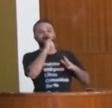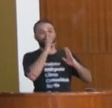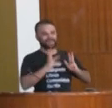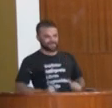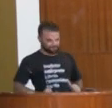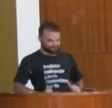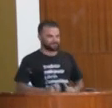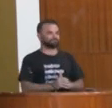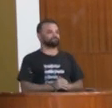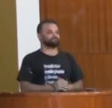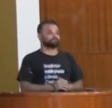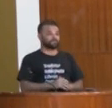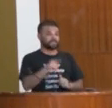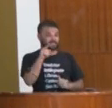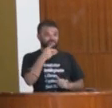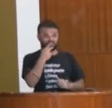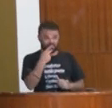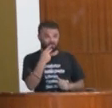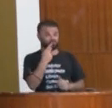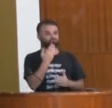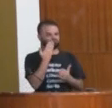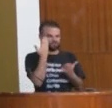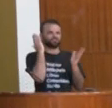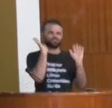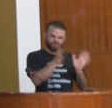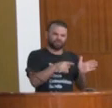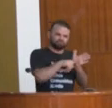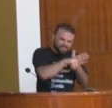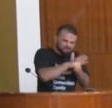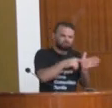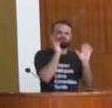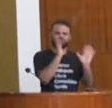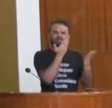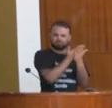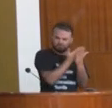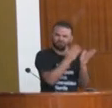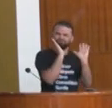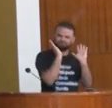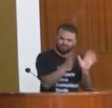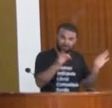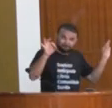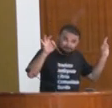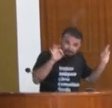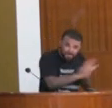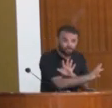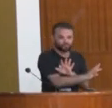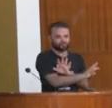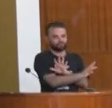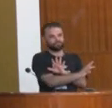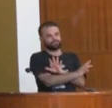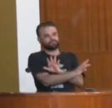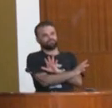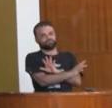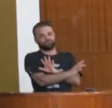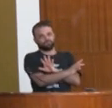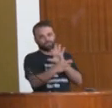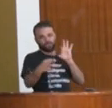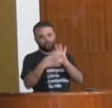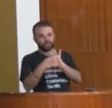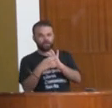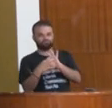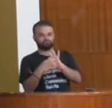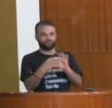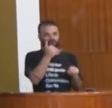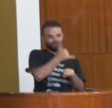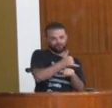estudo sobre a viabilidade de estabelecer um convênio entre a Prefeitura de Volta Redonda e a SEDUC será feito. Conto